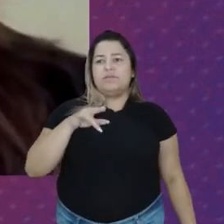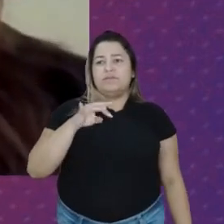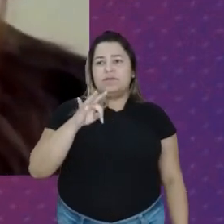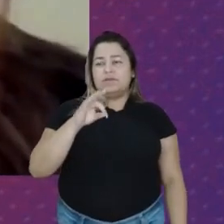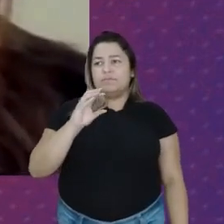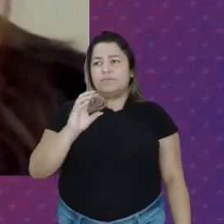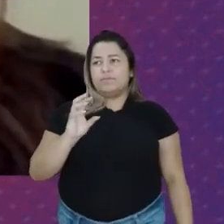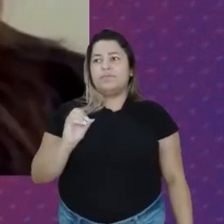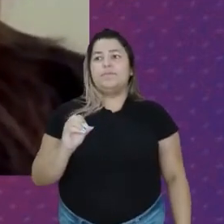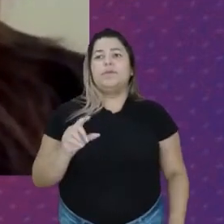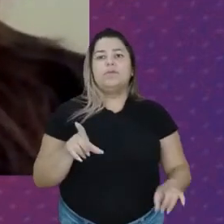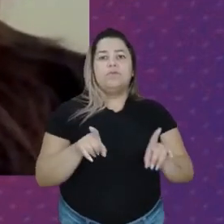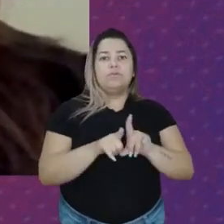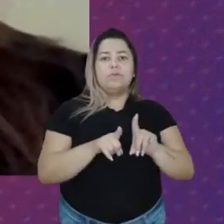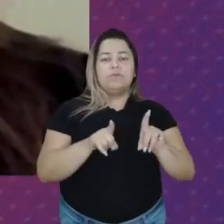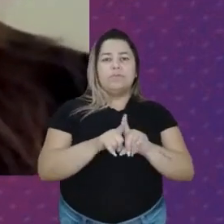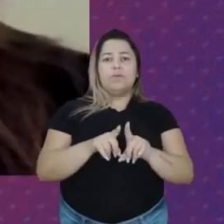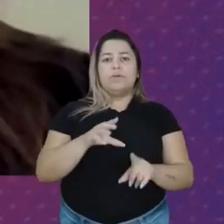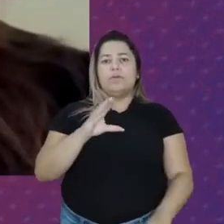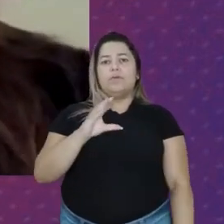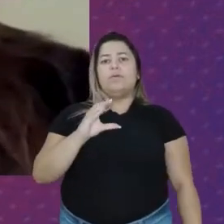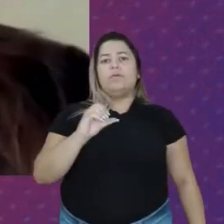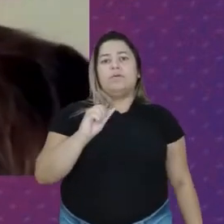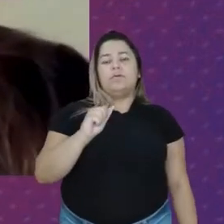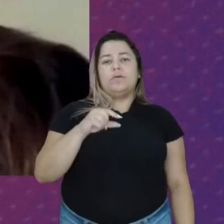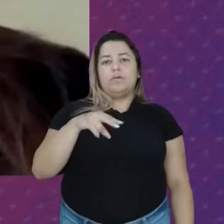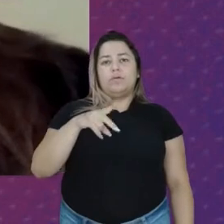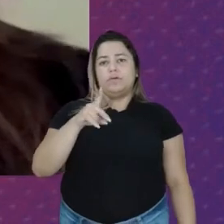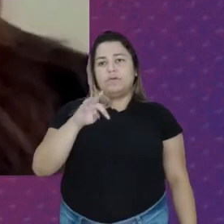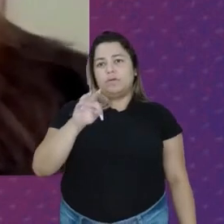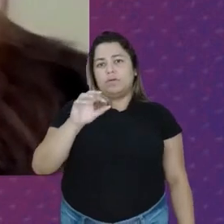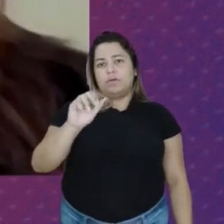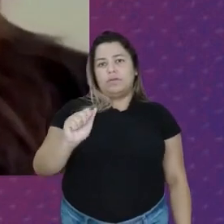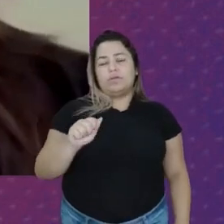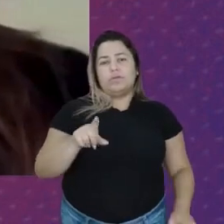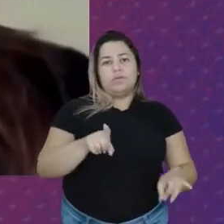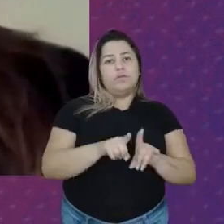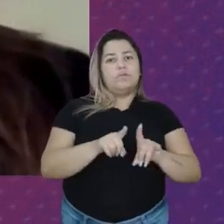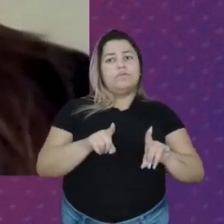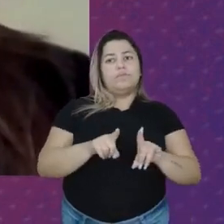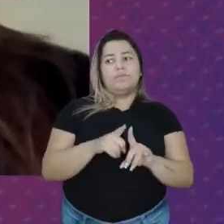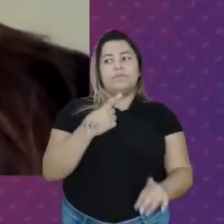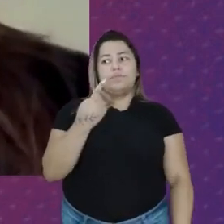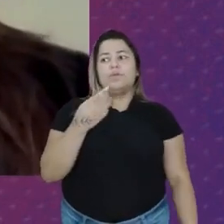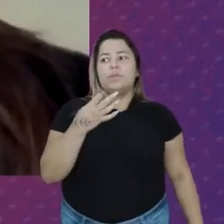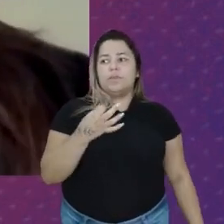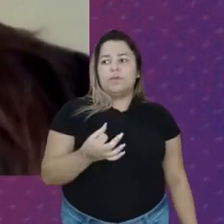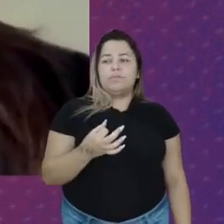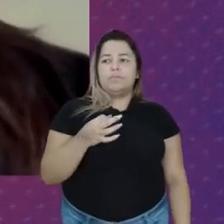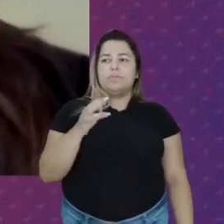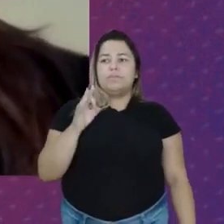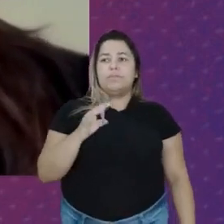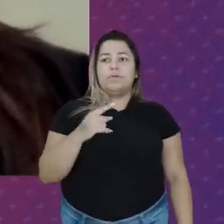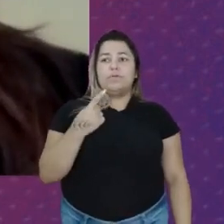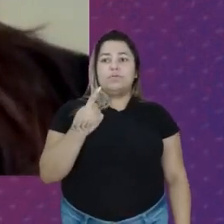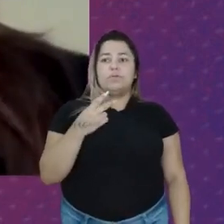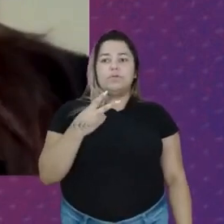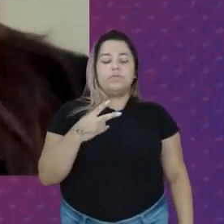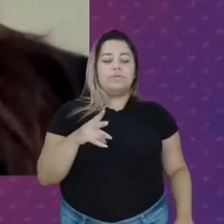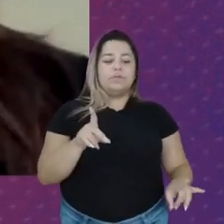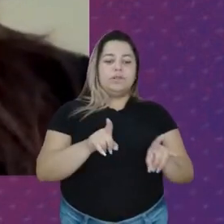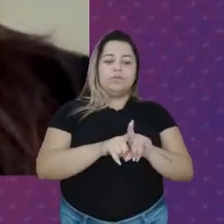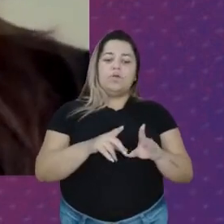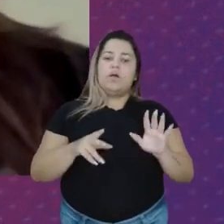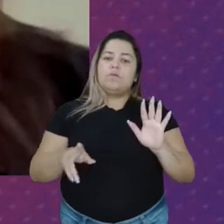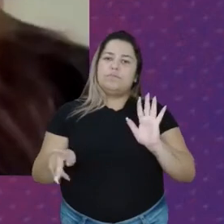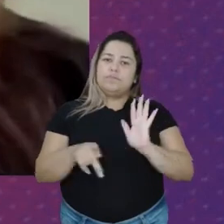Então vocês, candidatas, né, que serão candidatas, a partir do dia 16 de agosto, vocês também podem investir recursos nas suas próprias